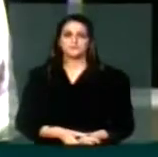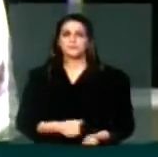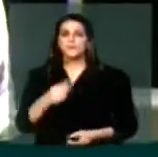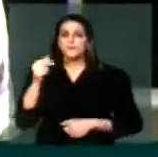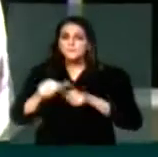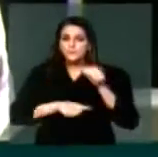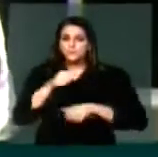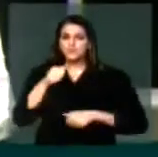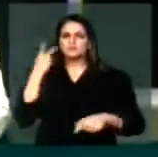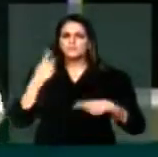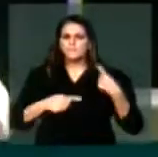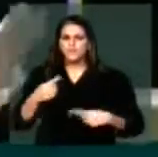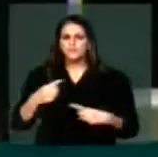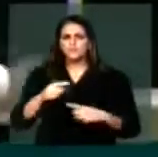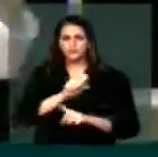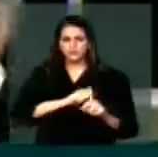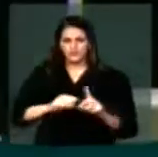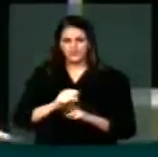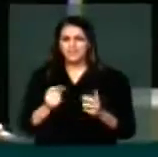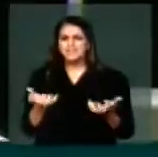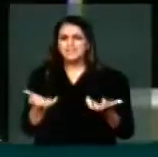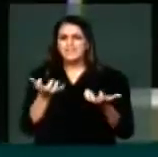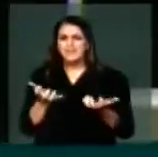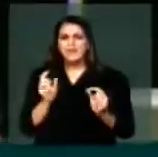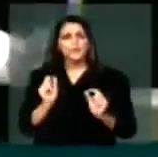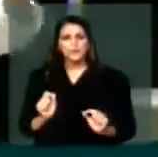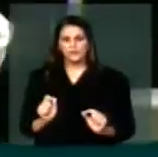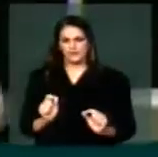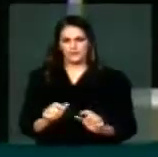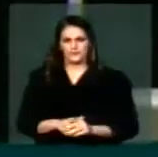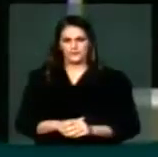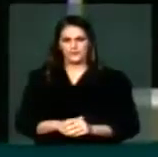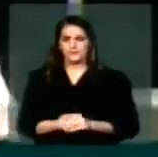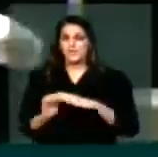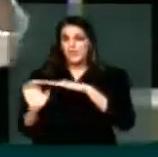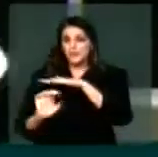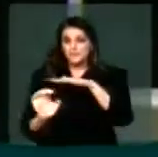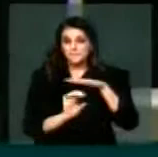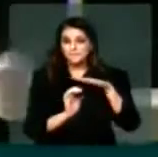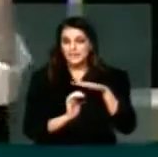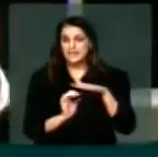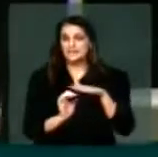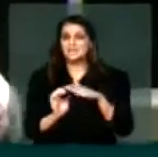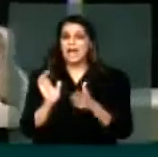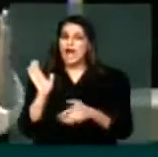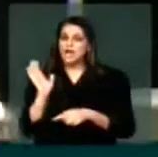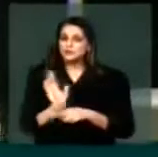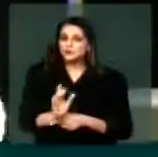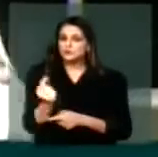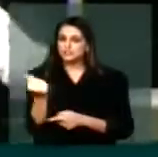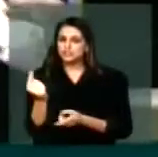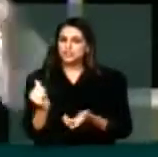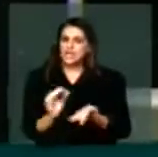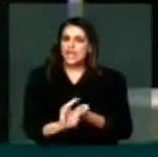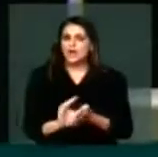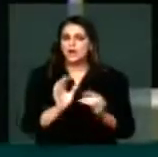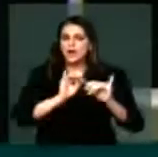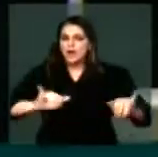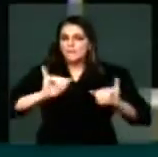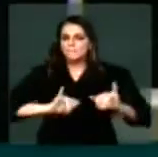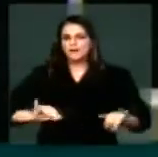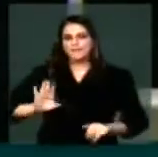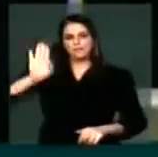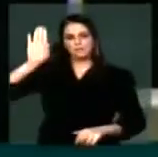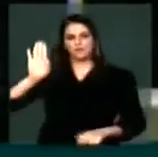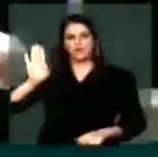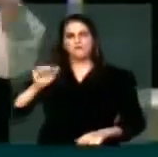que a sociedade exige é impedir que empresas contribuam em campanhas eleitorais. E é essa que